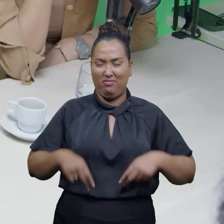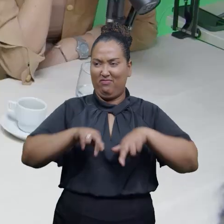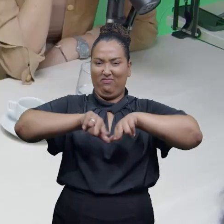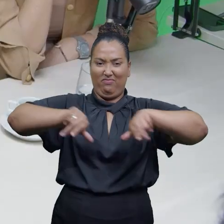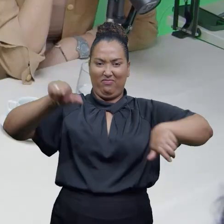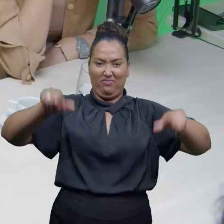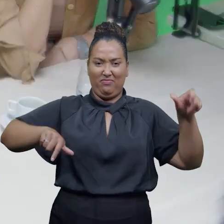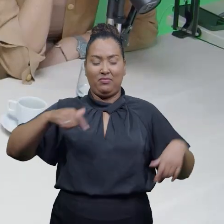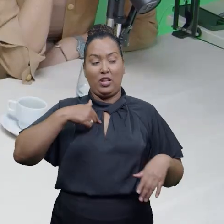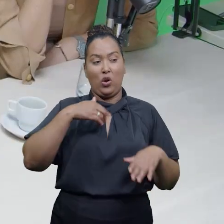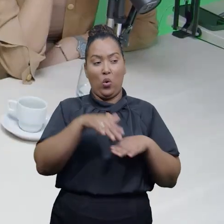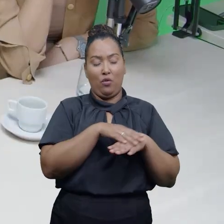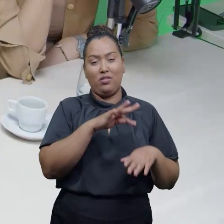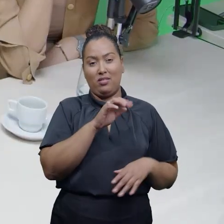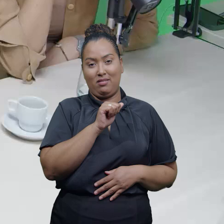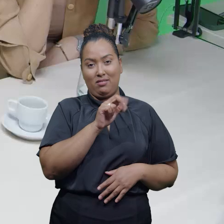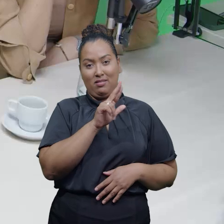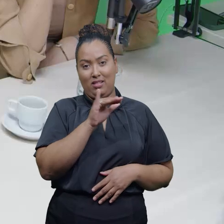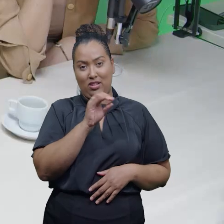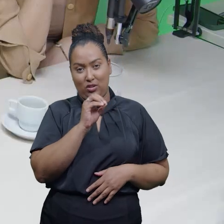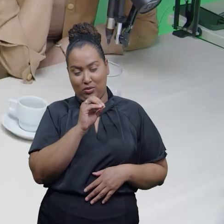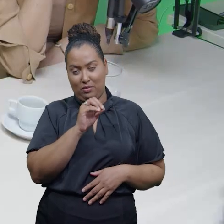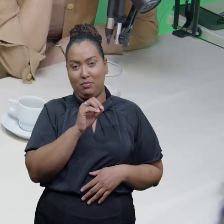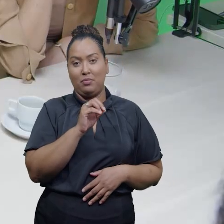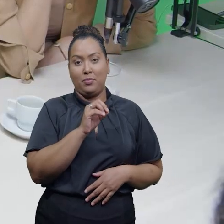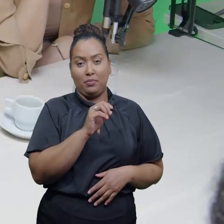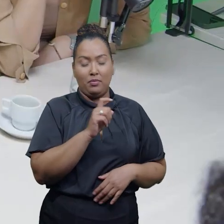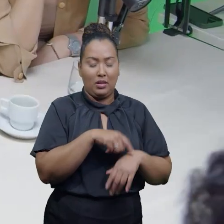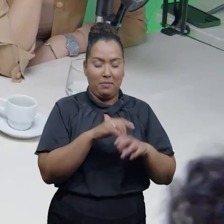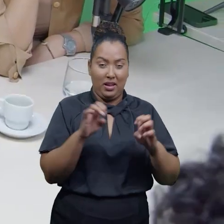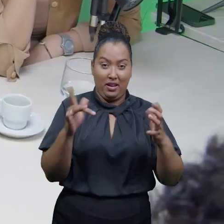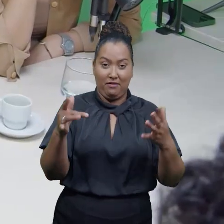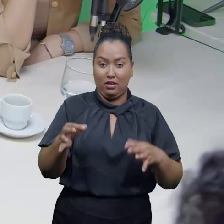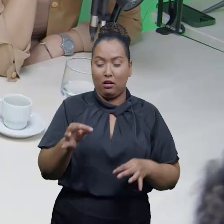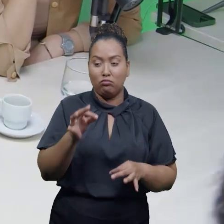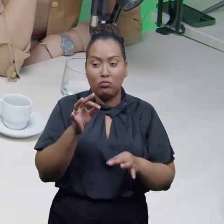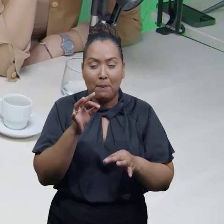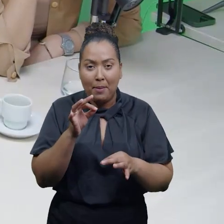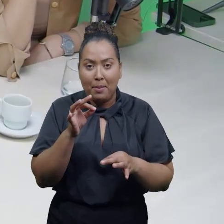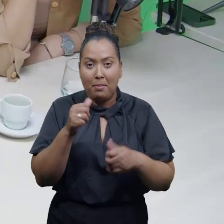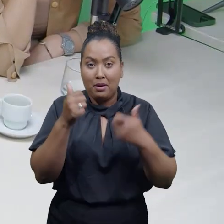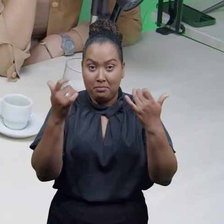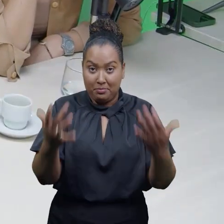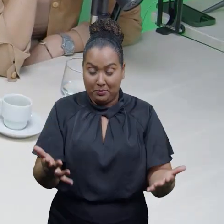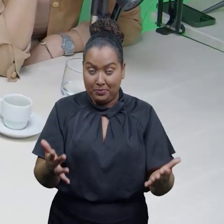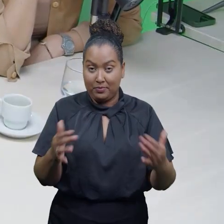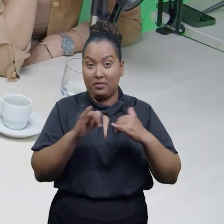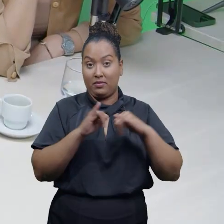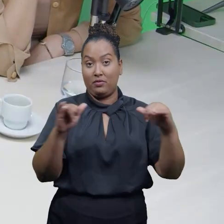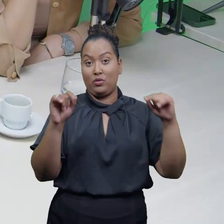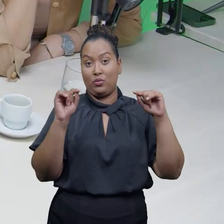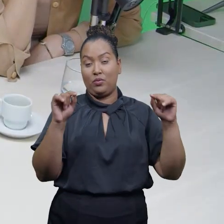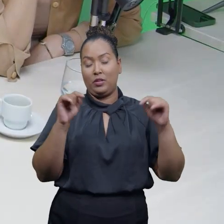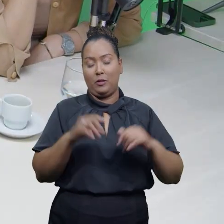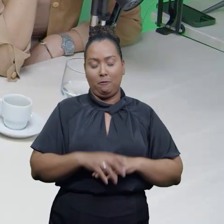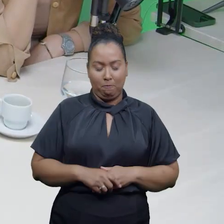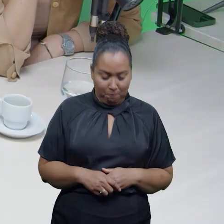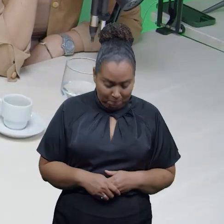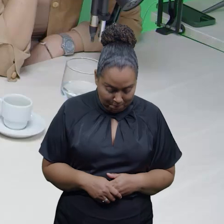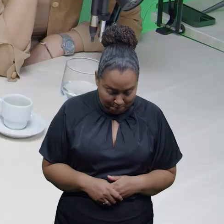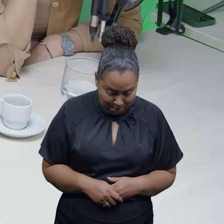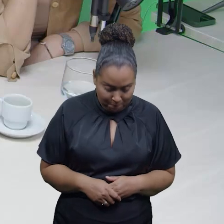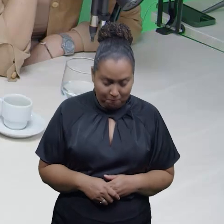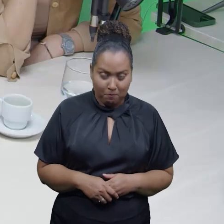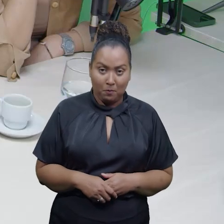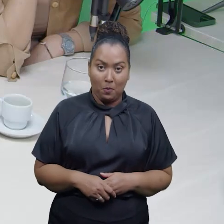também, e lá eu falava com o doutor Taires, falei também lá no momento do evento, que é muito importante, e aí